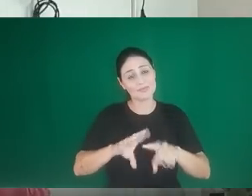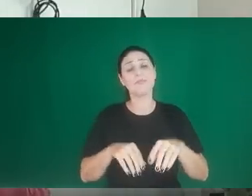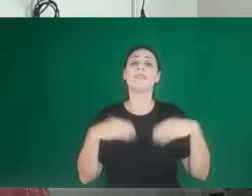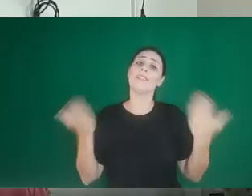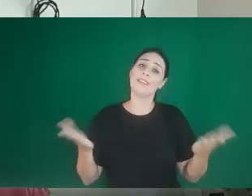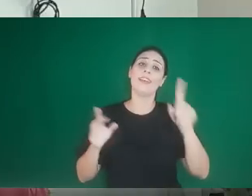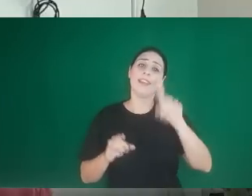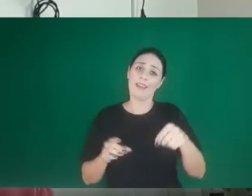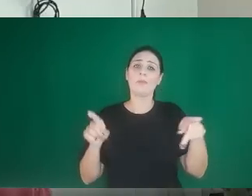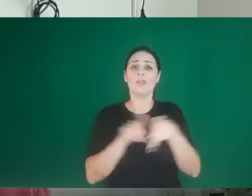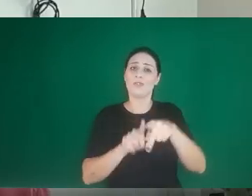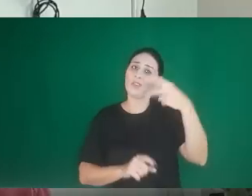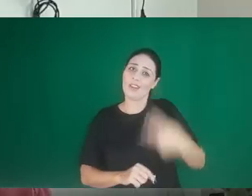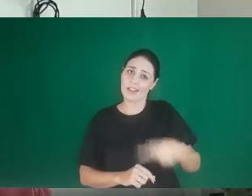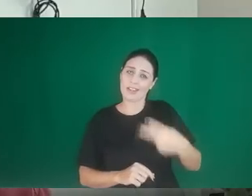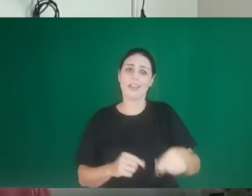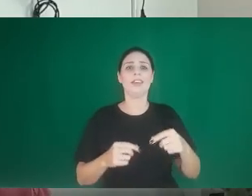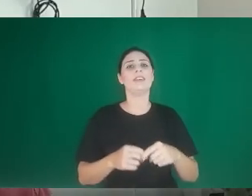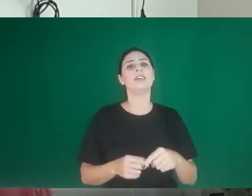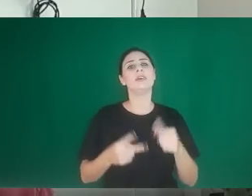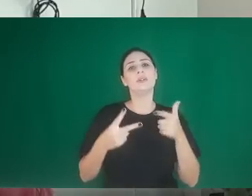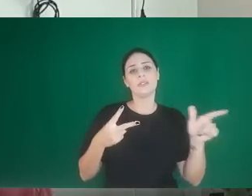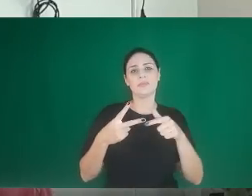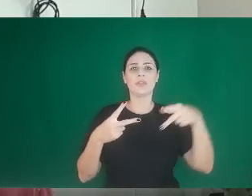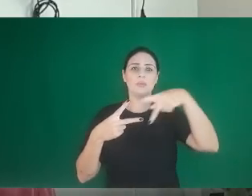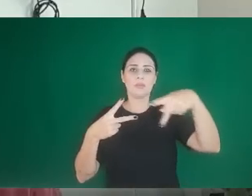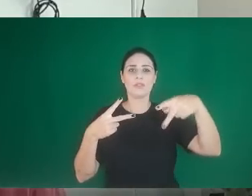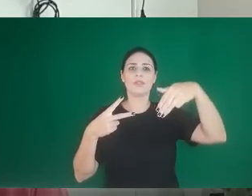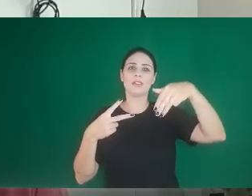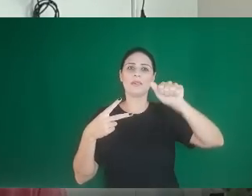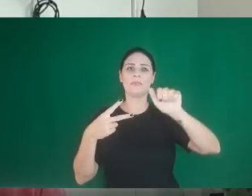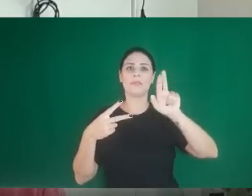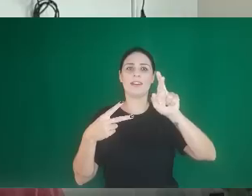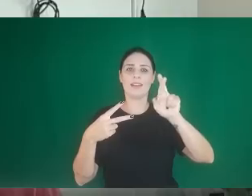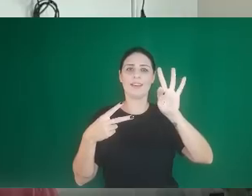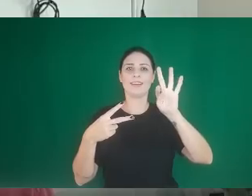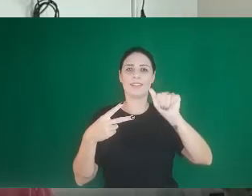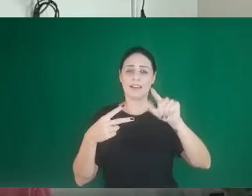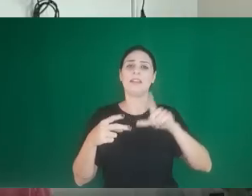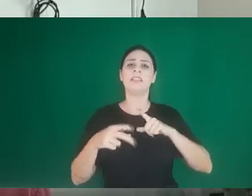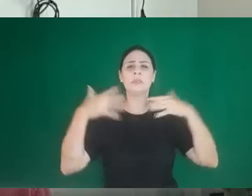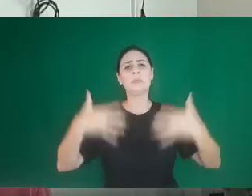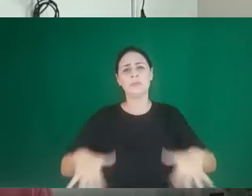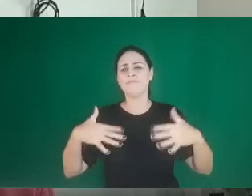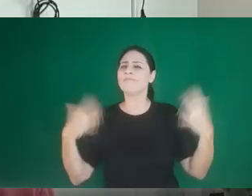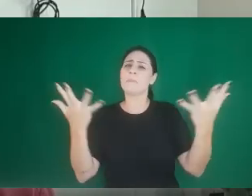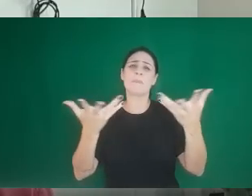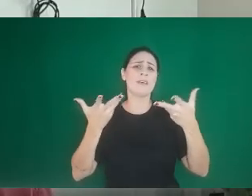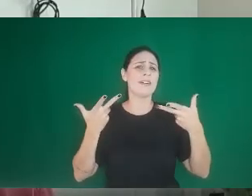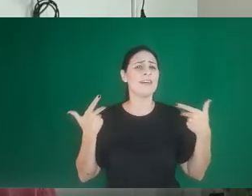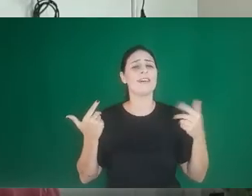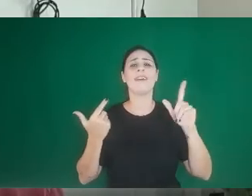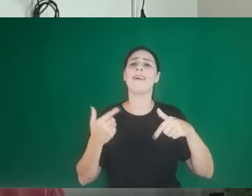da casa, né? E a professora Marta Sforn, que é uma profissional de excelência que constrói e